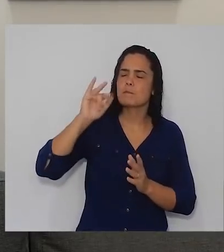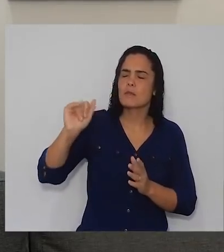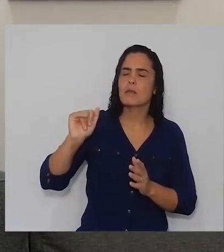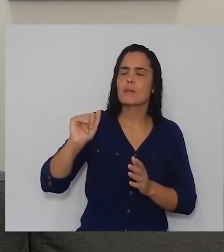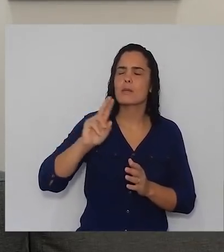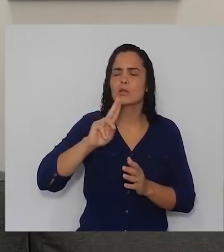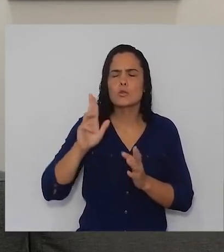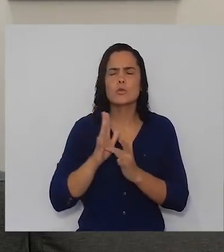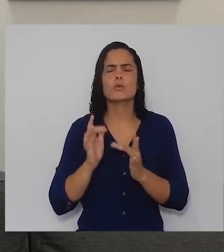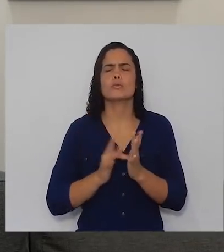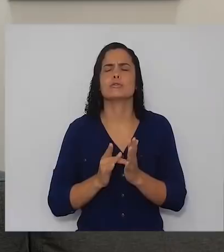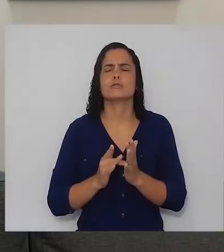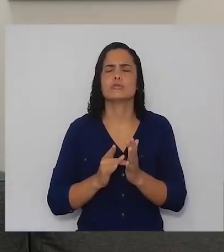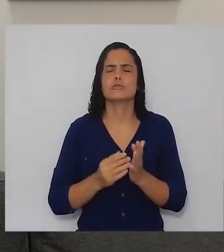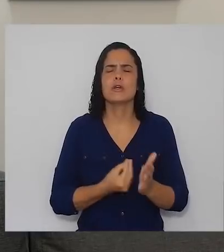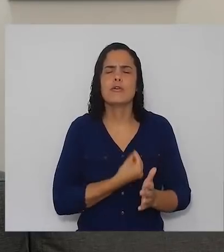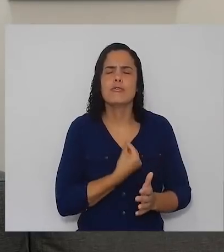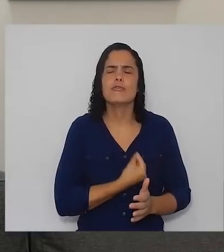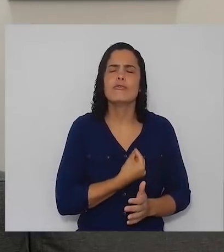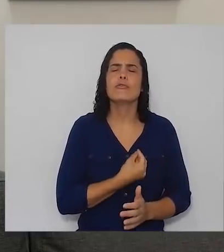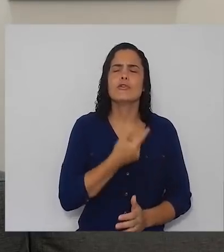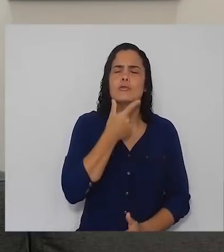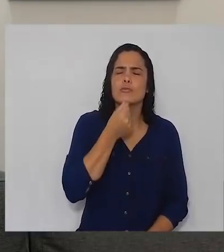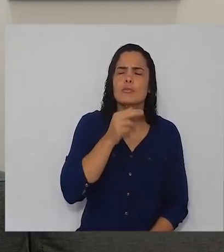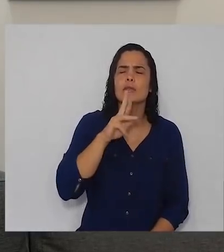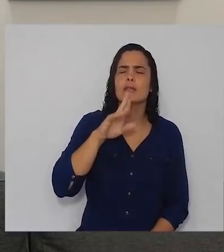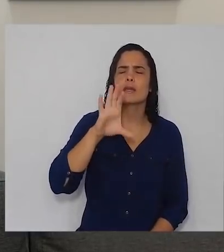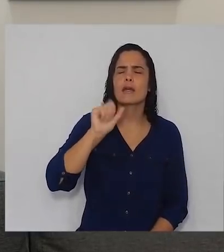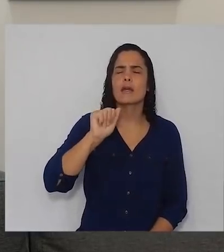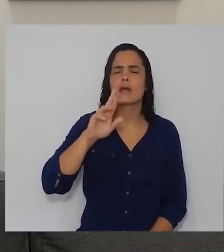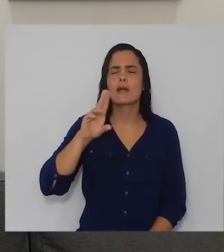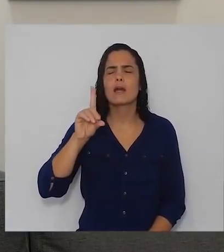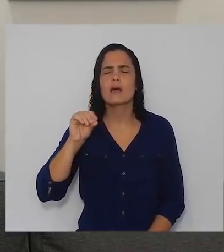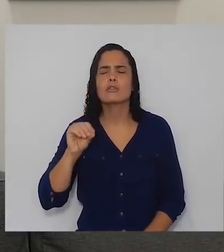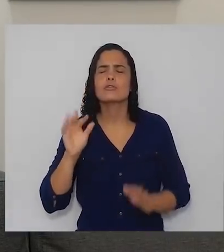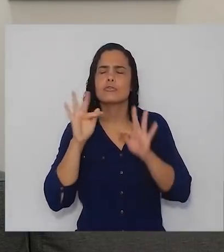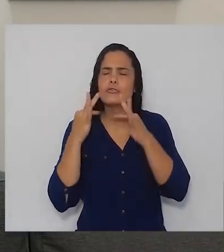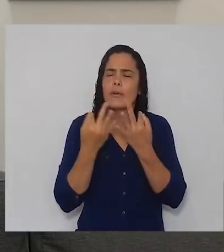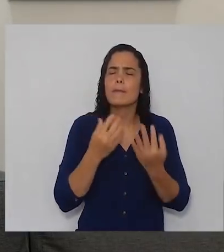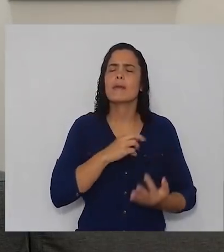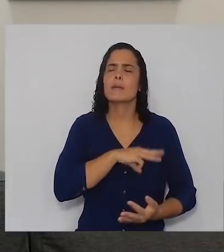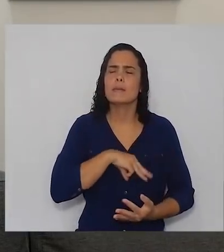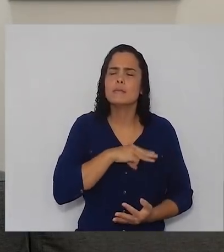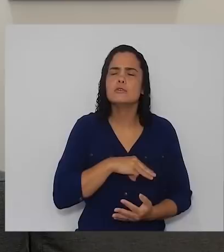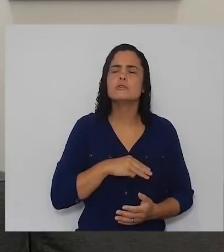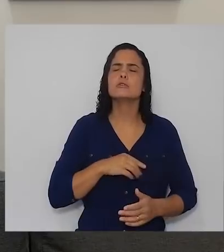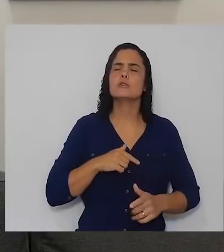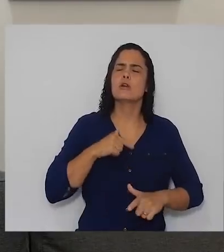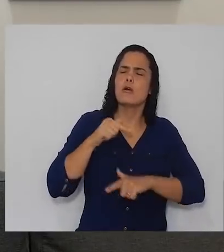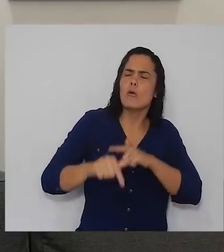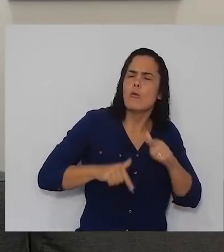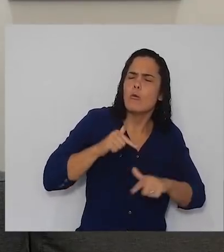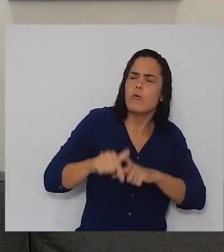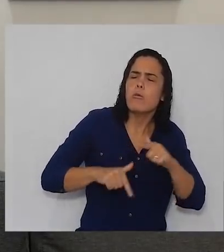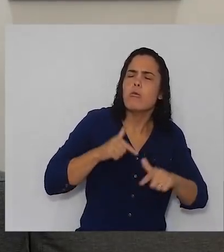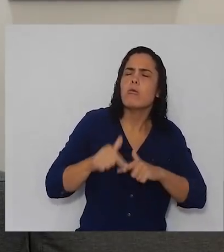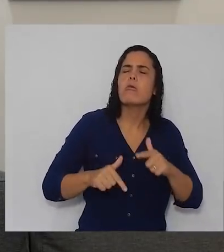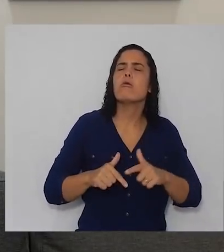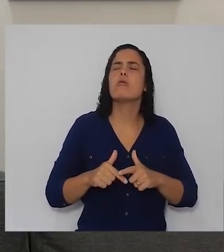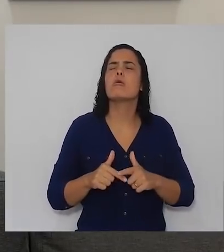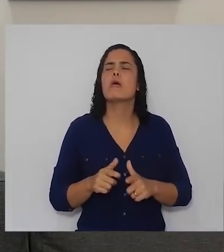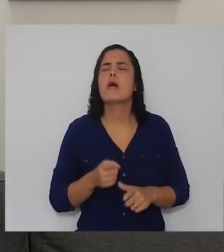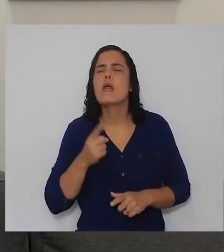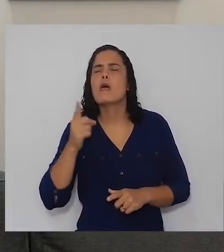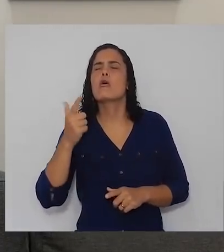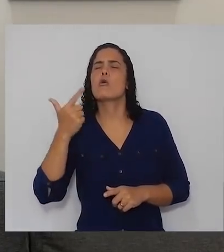Jesus, queremos colocar diante de Ti a vida do irmão Ricardo, sua família, que estão ali dedicados ao ensino da Tua